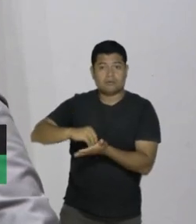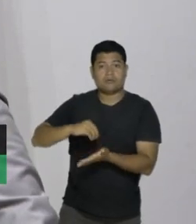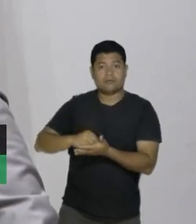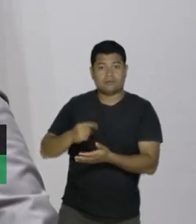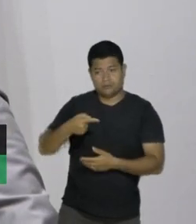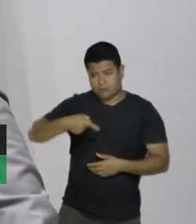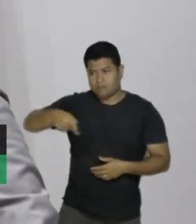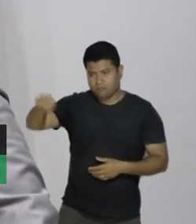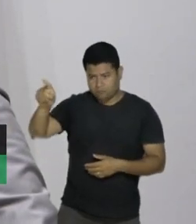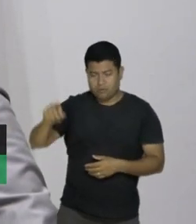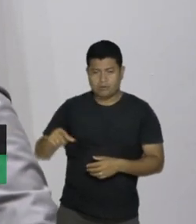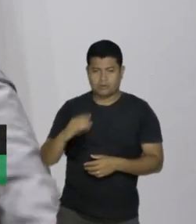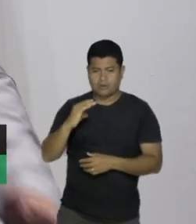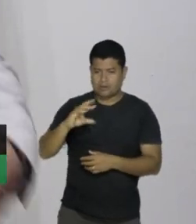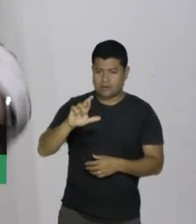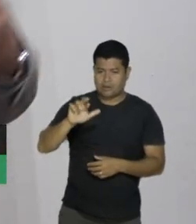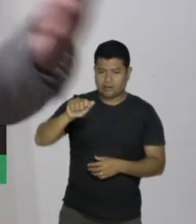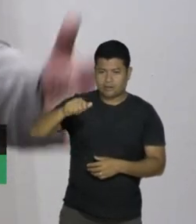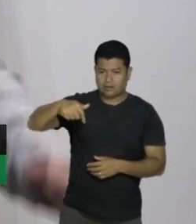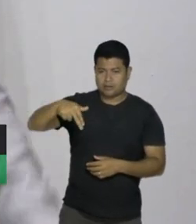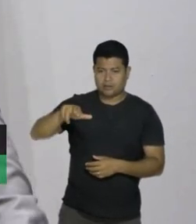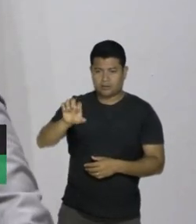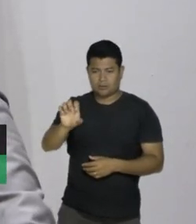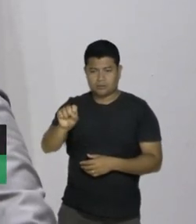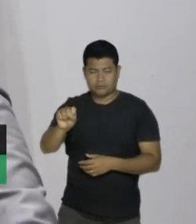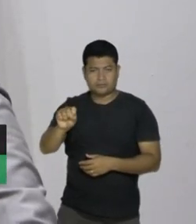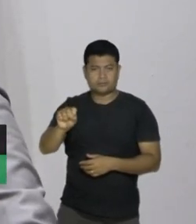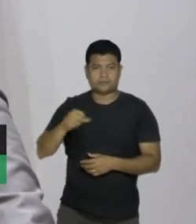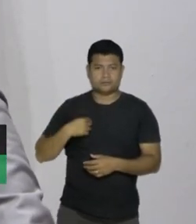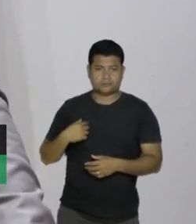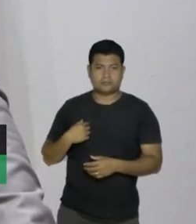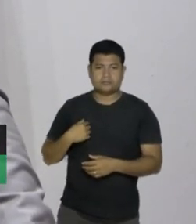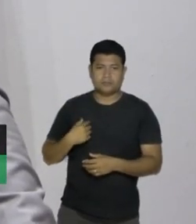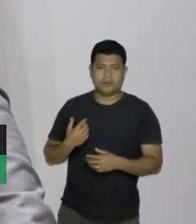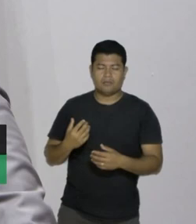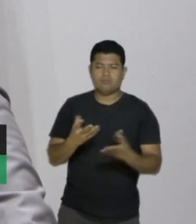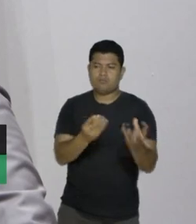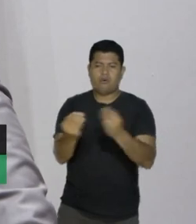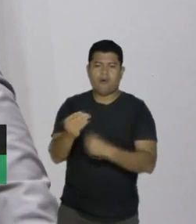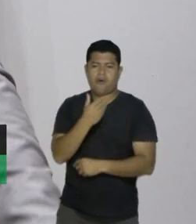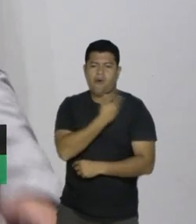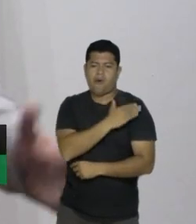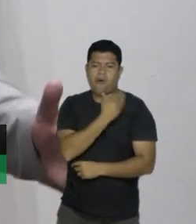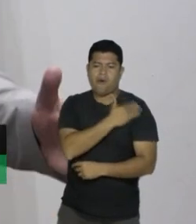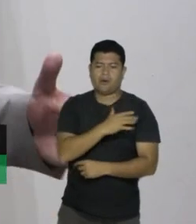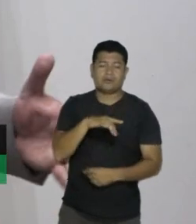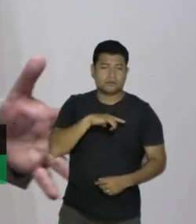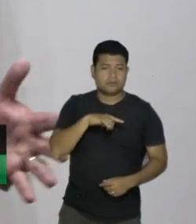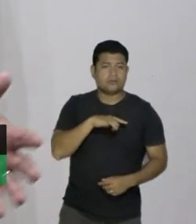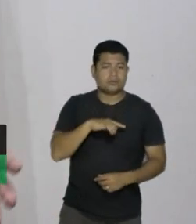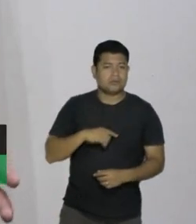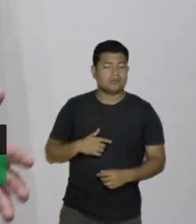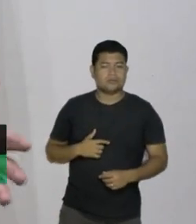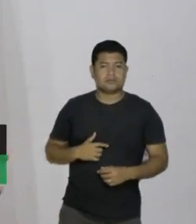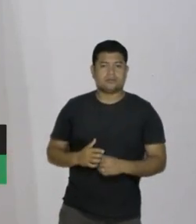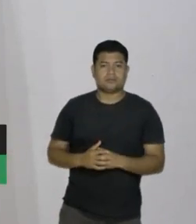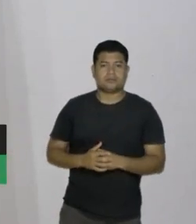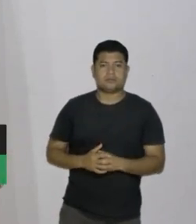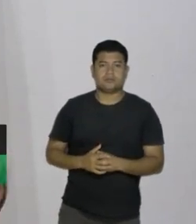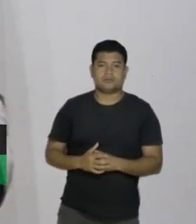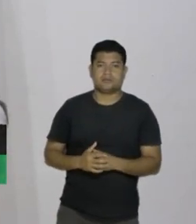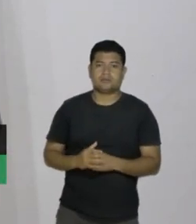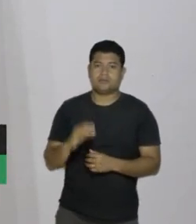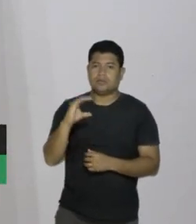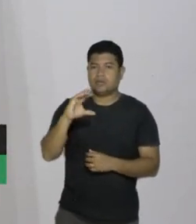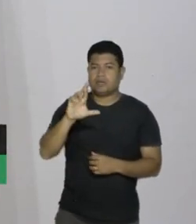fez né E sabe que isso faz parte de um recalque e falar que vem de arma